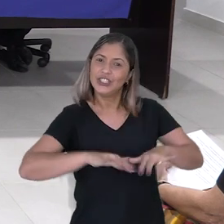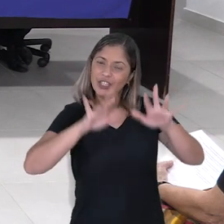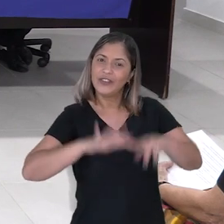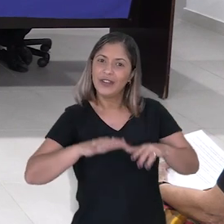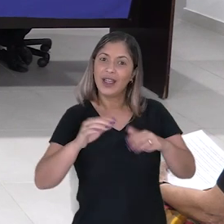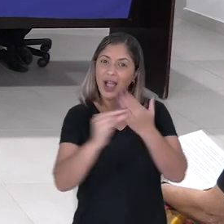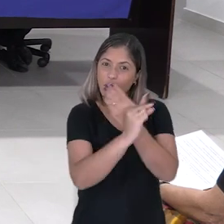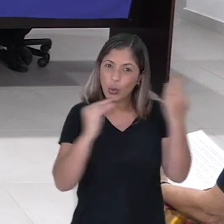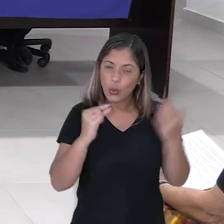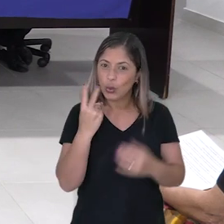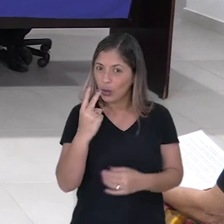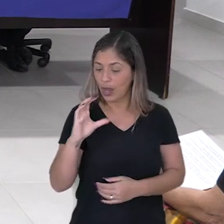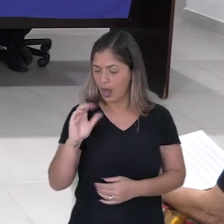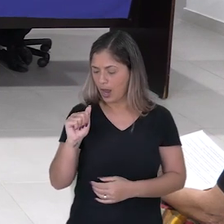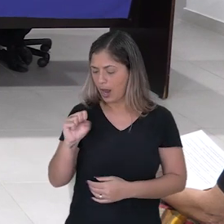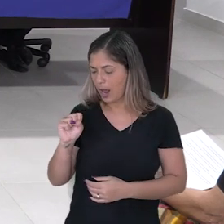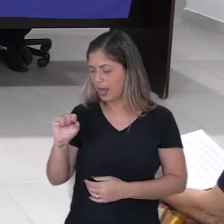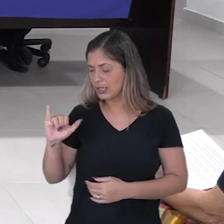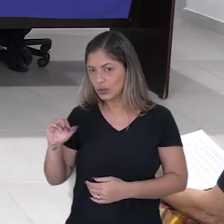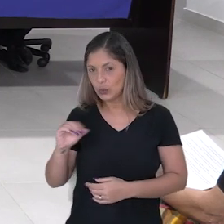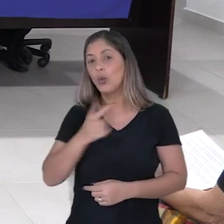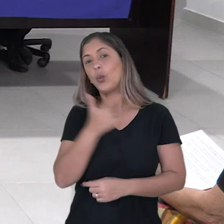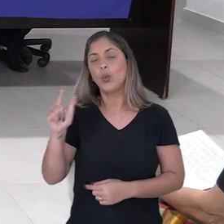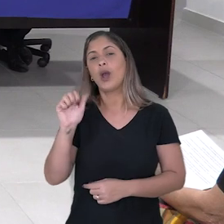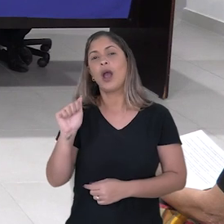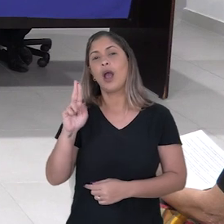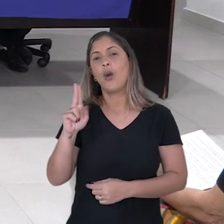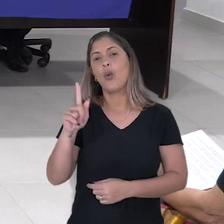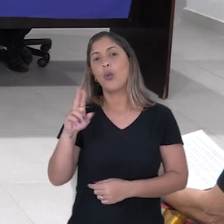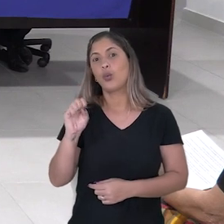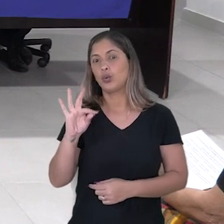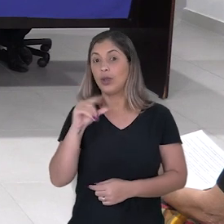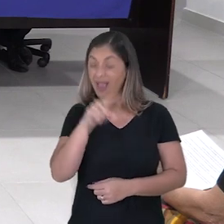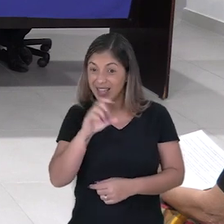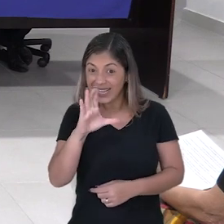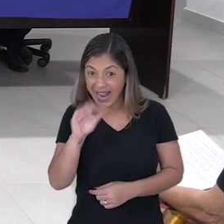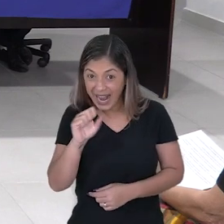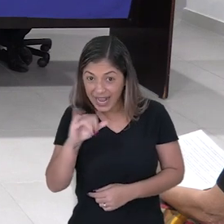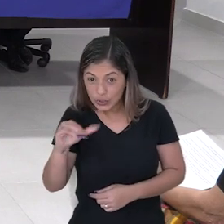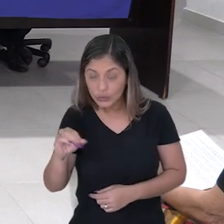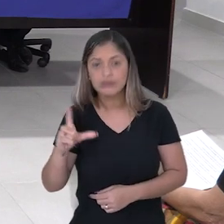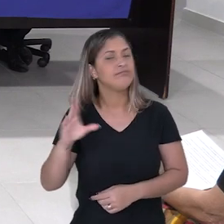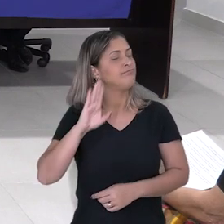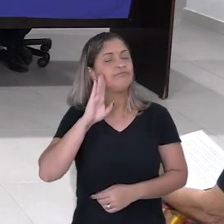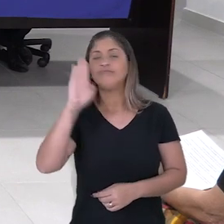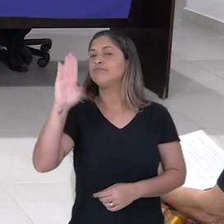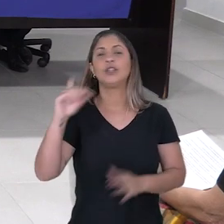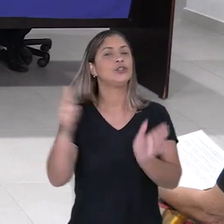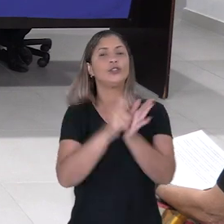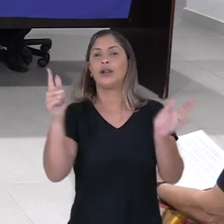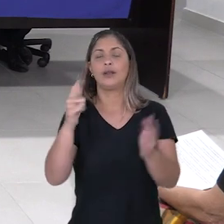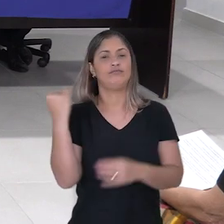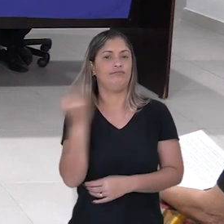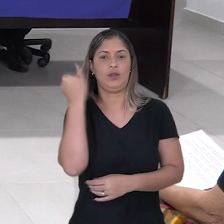autores, Cássio e o Augusto, né? O Cássio provavelmente é um dos melhores jornalistas de divulgação científica que o Brasil já teve,